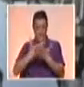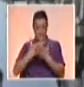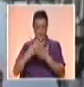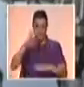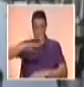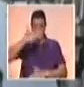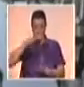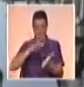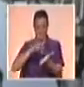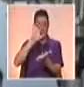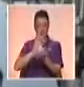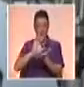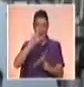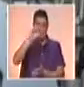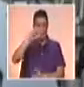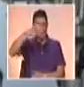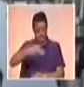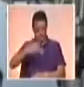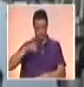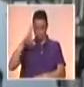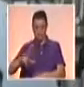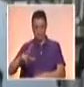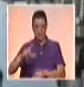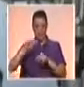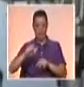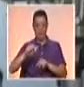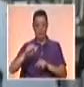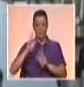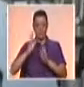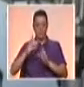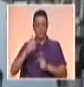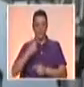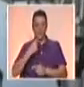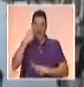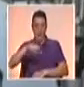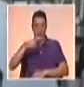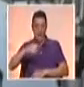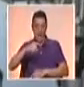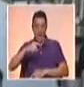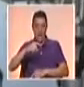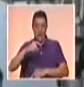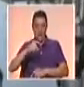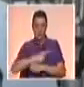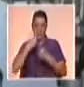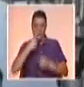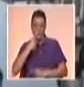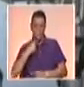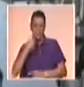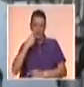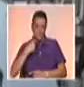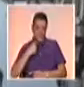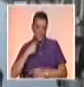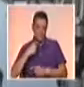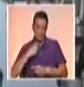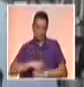o primeiro dicionário de língua gestual portuguesa. Fomos apercebendo de que existia uma lacuna muito, muito, muito